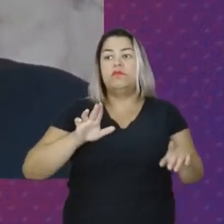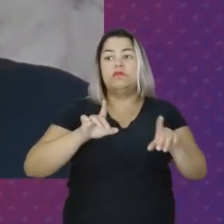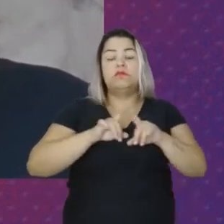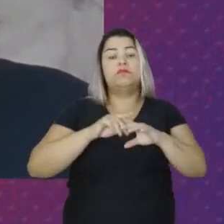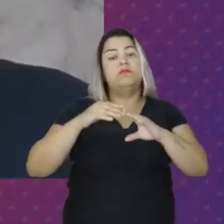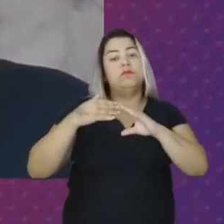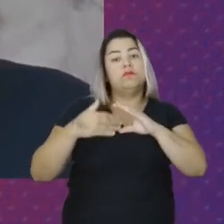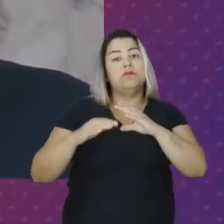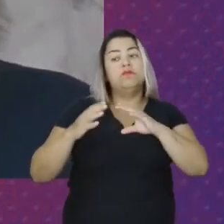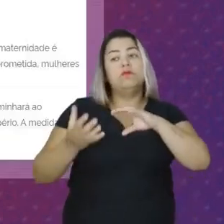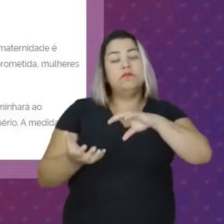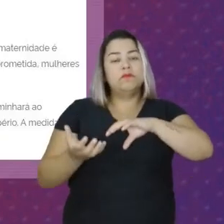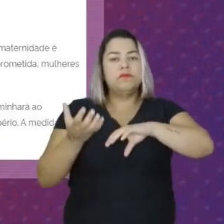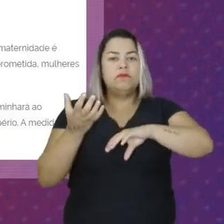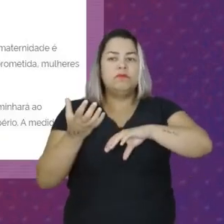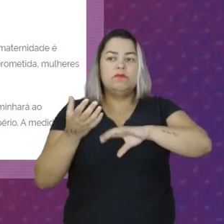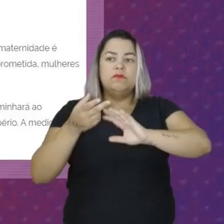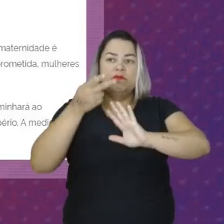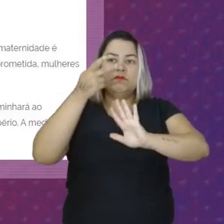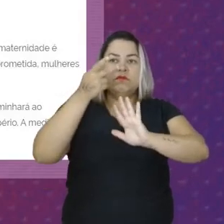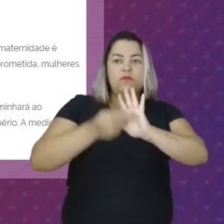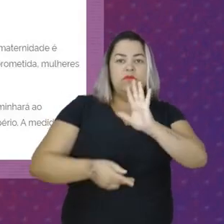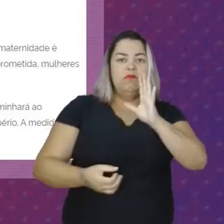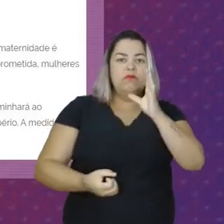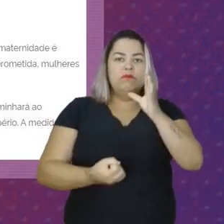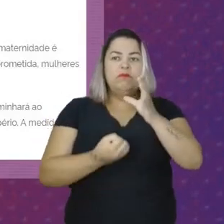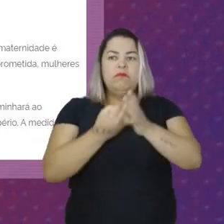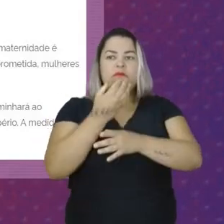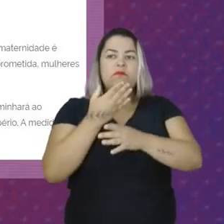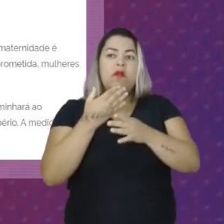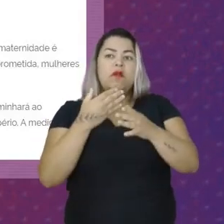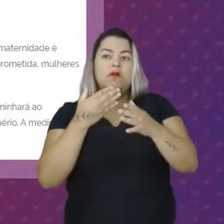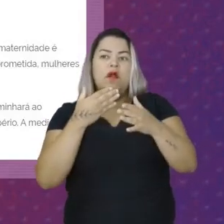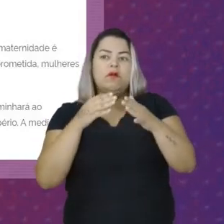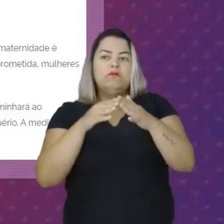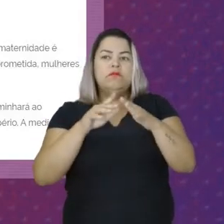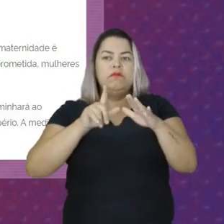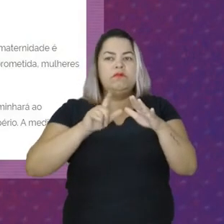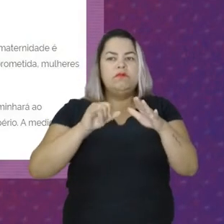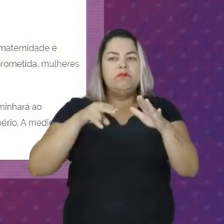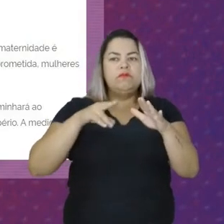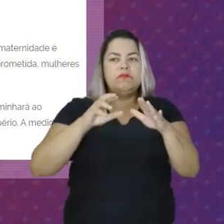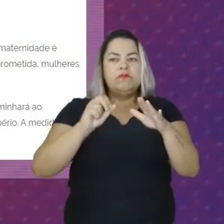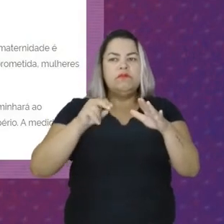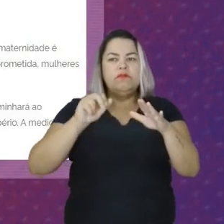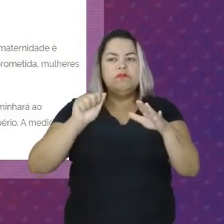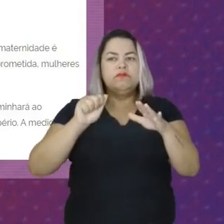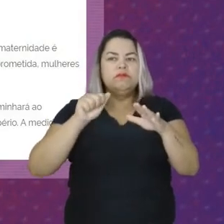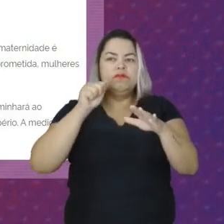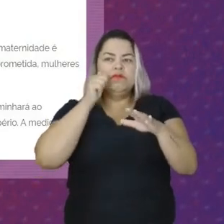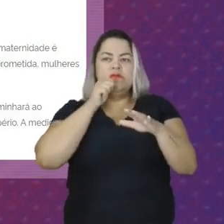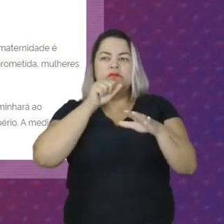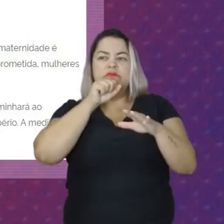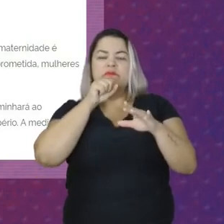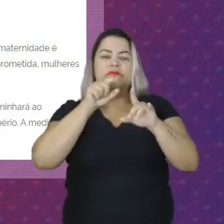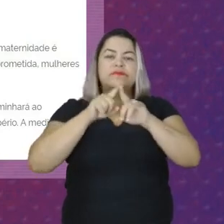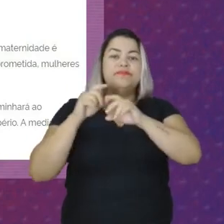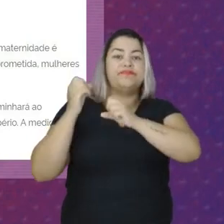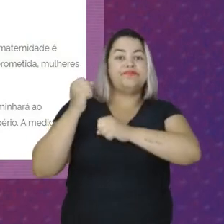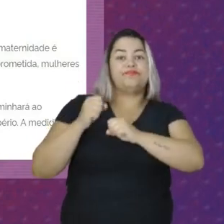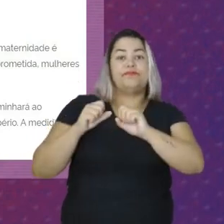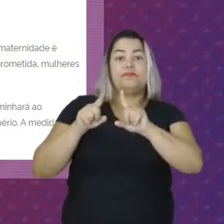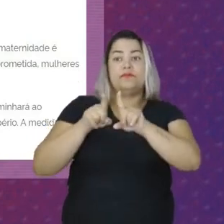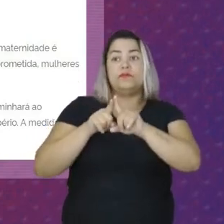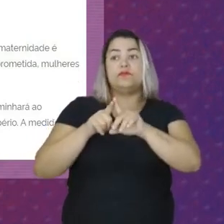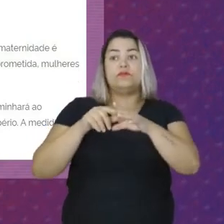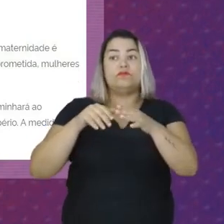enviou para o Congresso Nacional o projeto que cria licença maternidade dentro do projeto Bolsa Atleta do